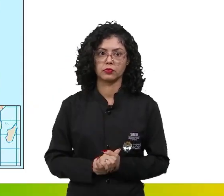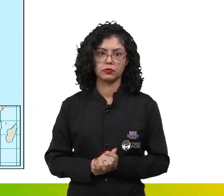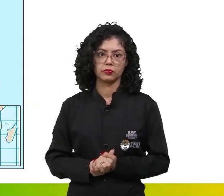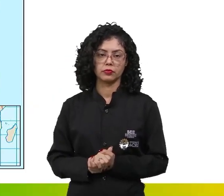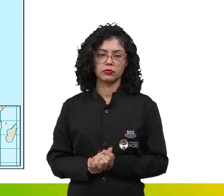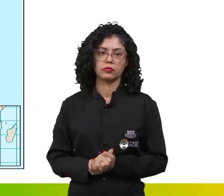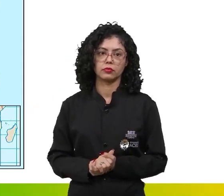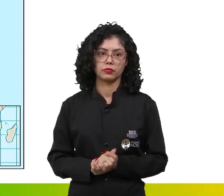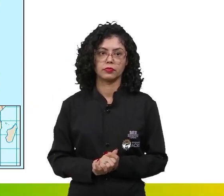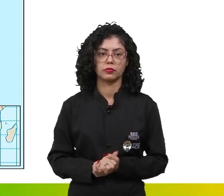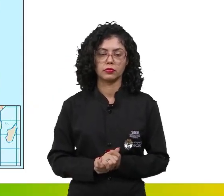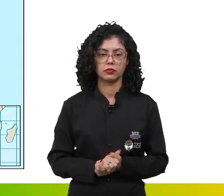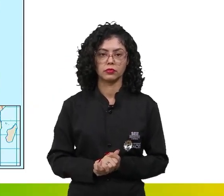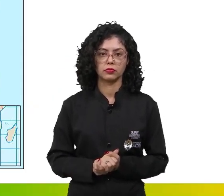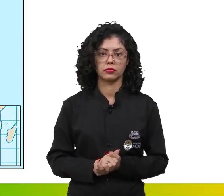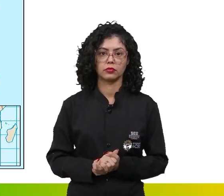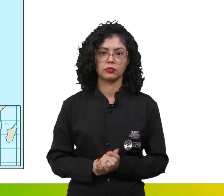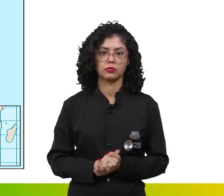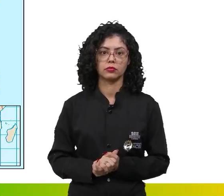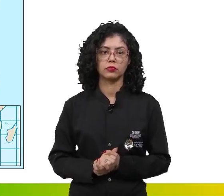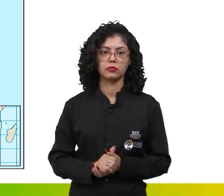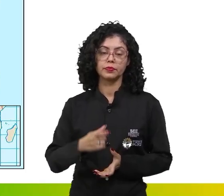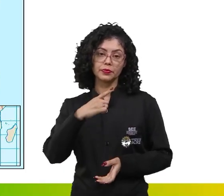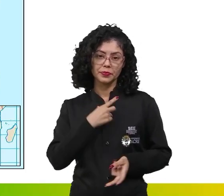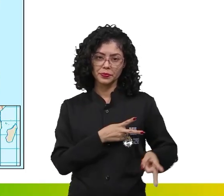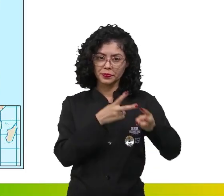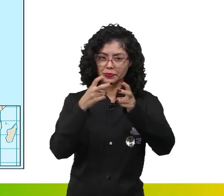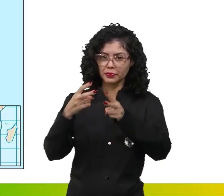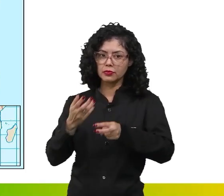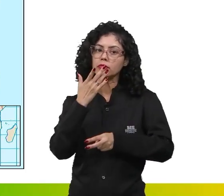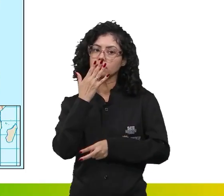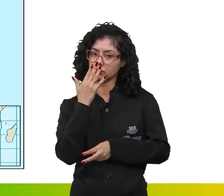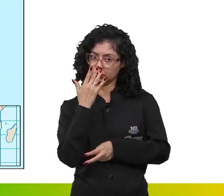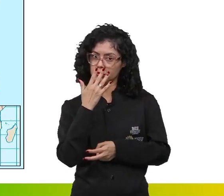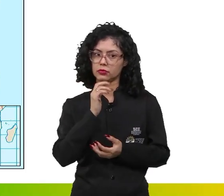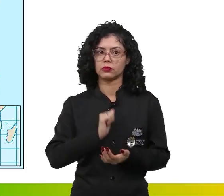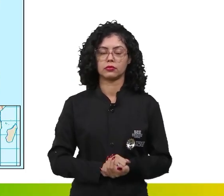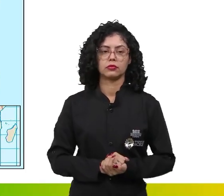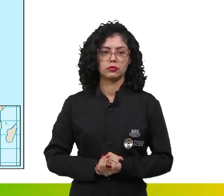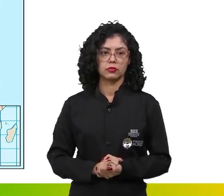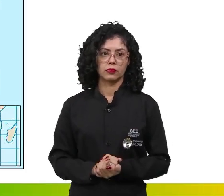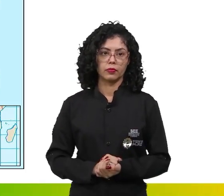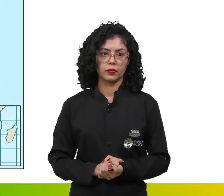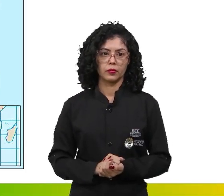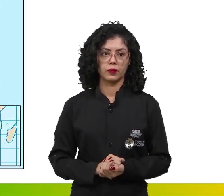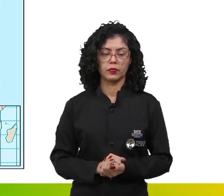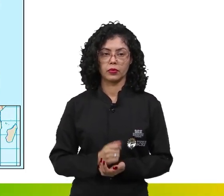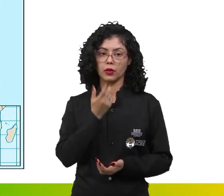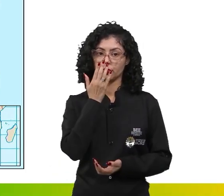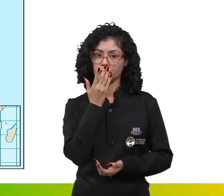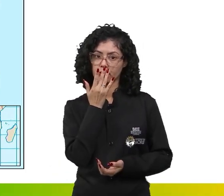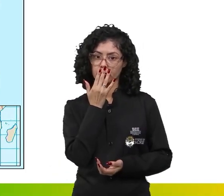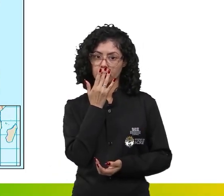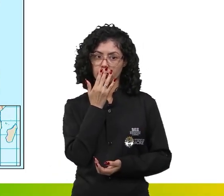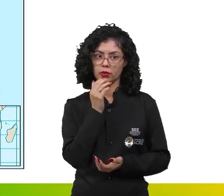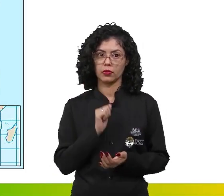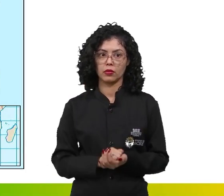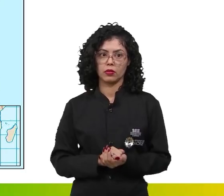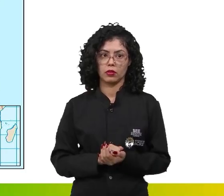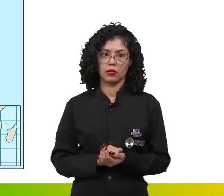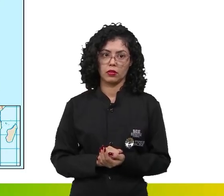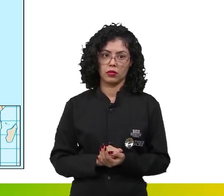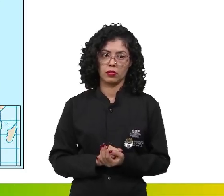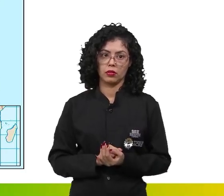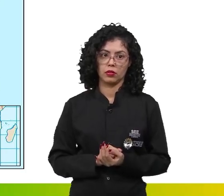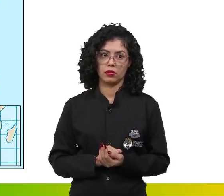bantustões. Aqui, você percebe pela cor, as cores em